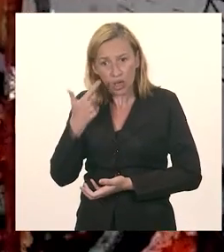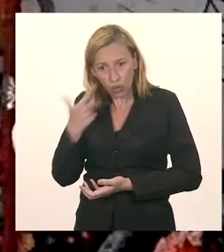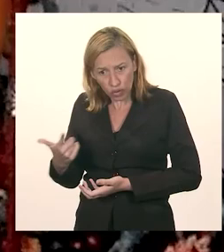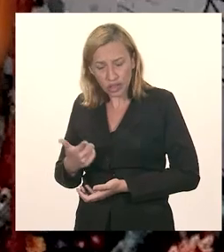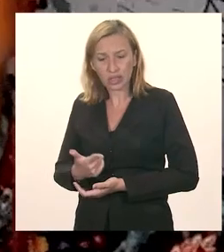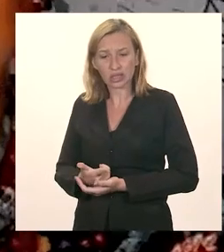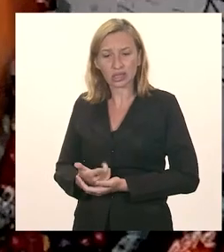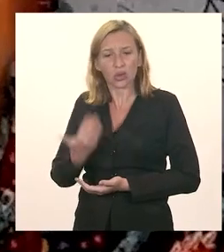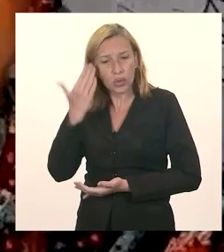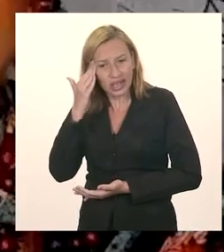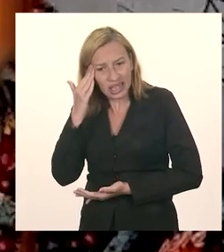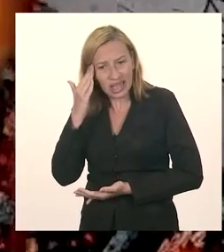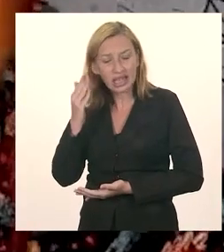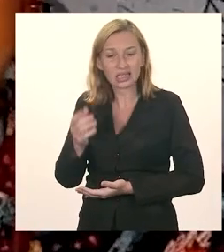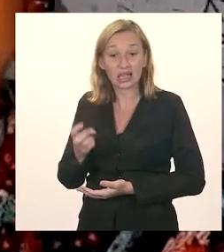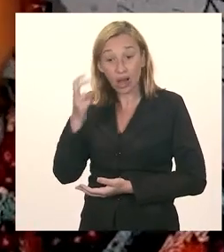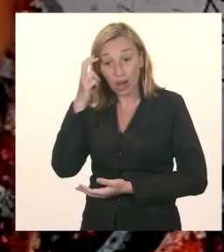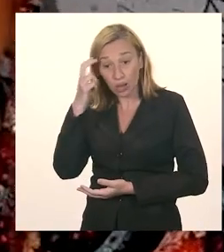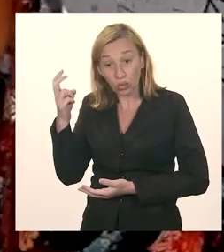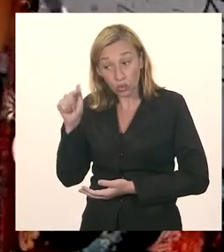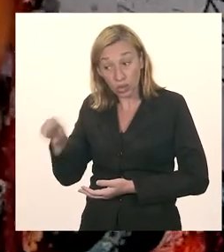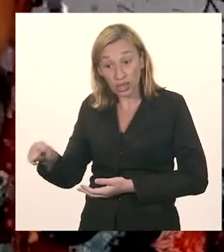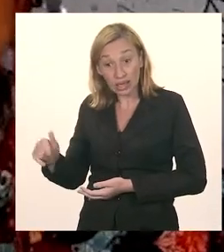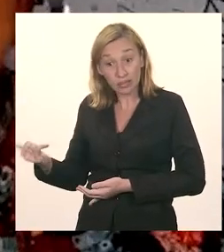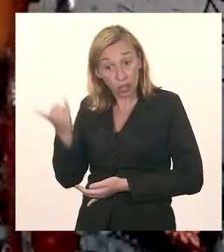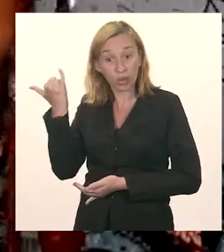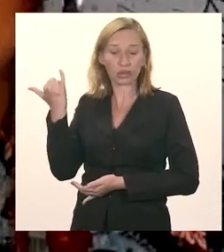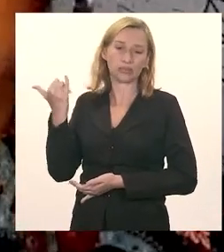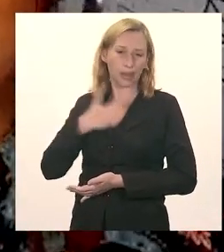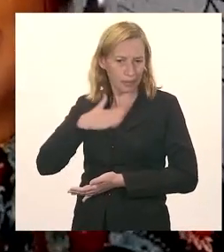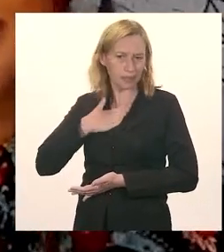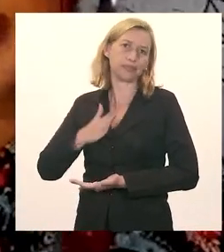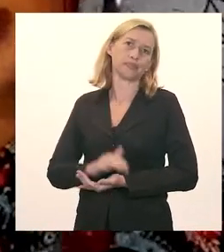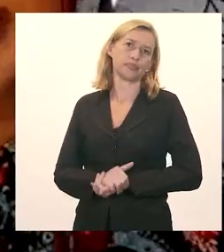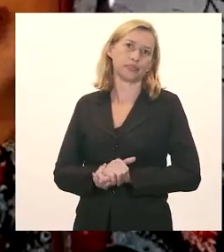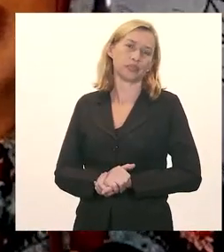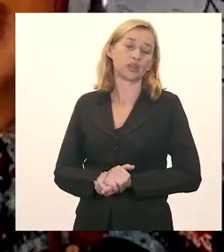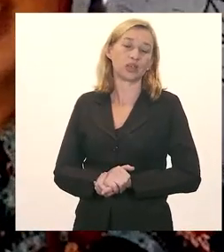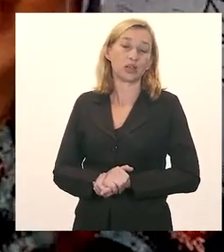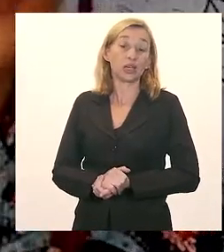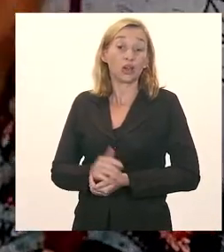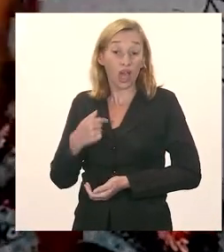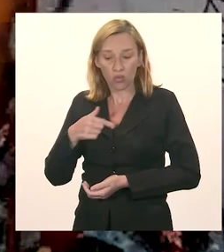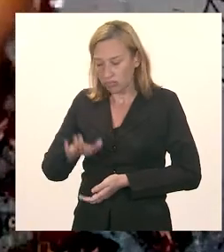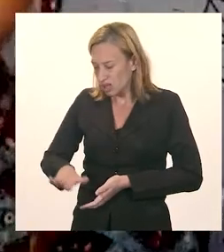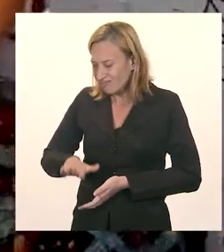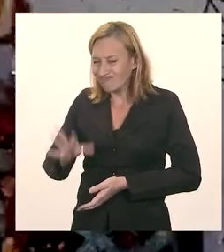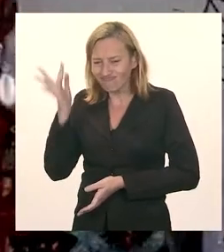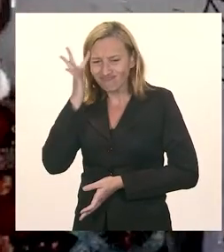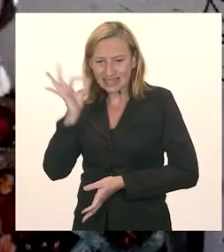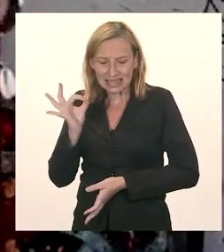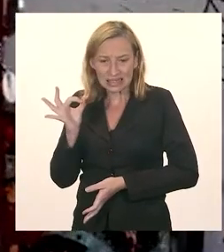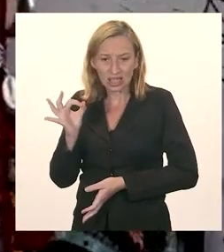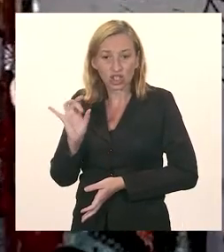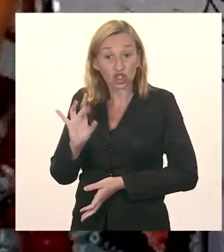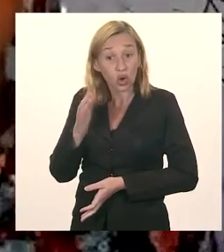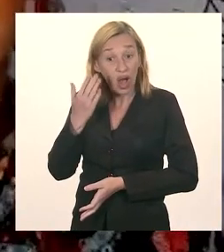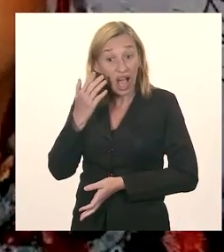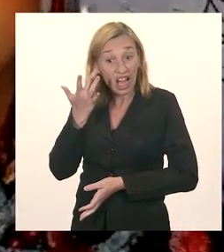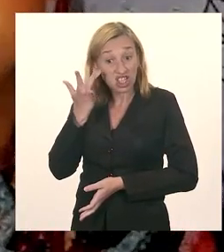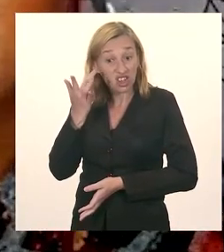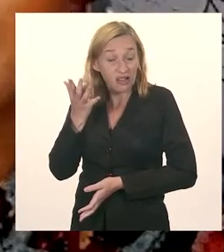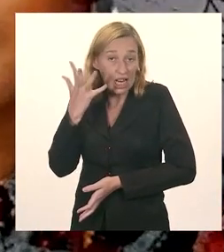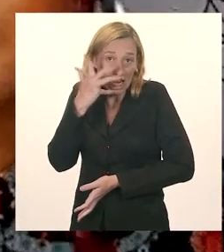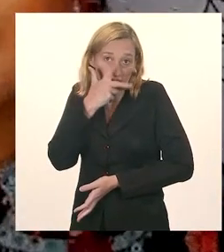sempre queria que eu visse, que eu entendesse que aquilo ali era importante para mim. E quando eu era criança, eu não entendia muito bem, eu